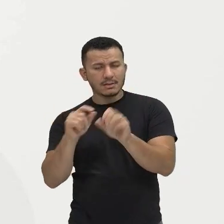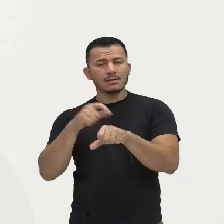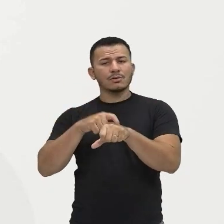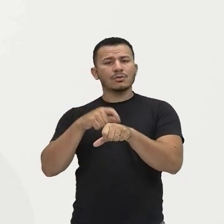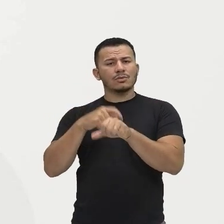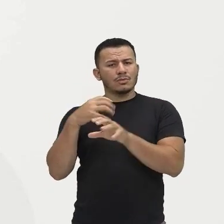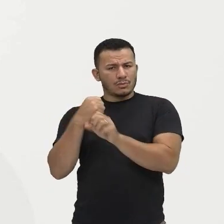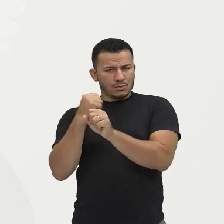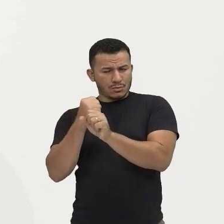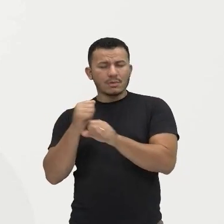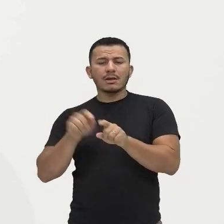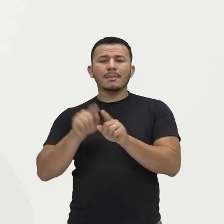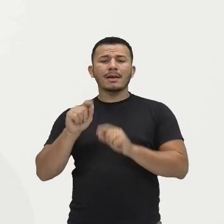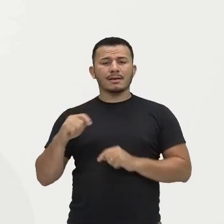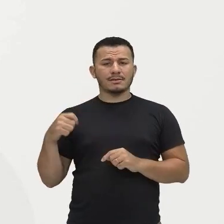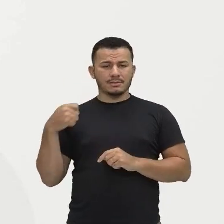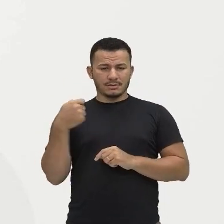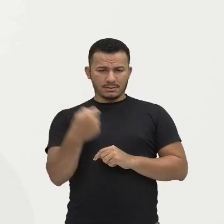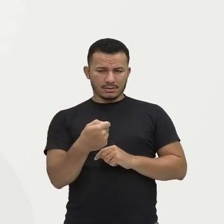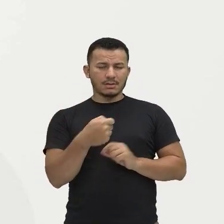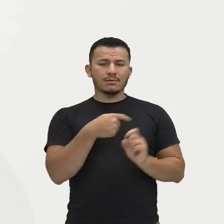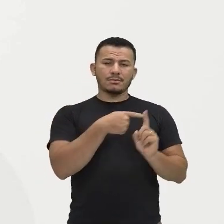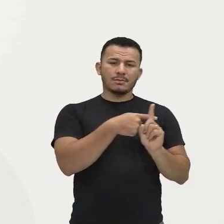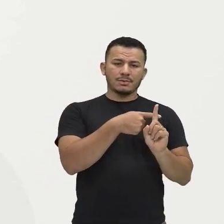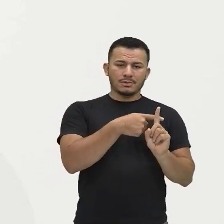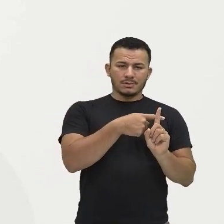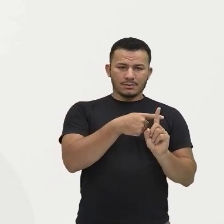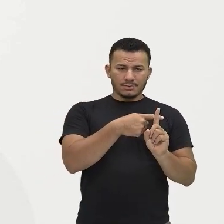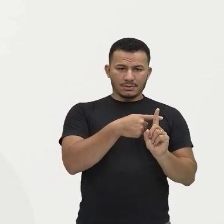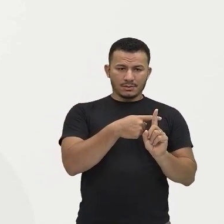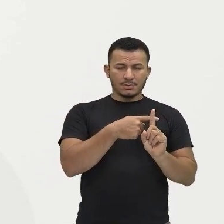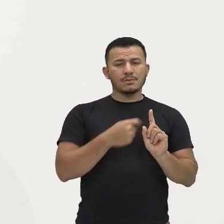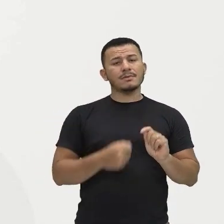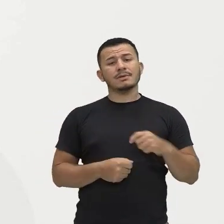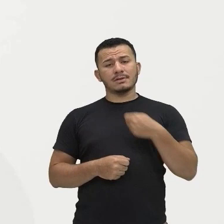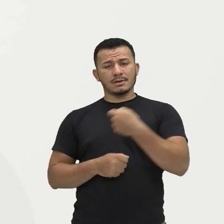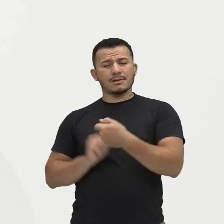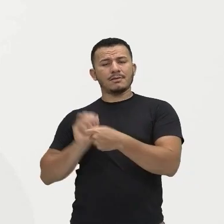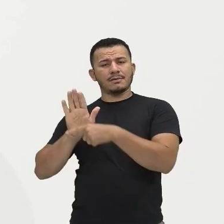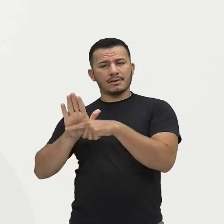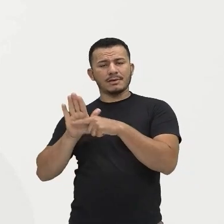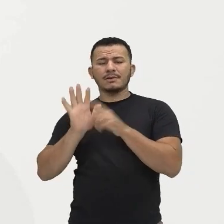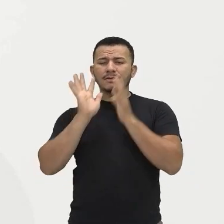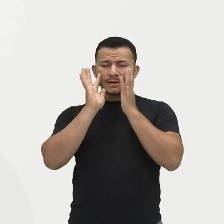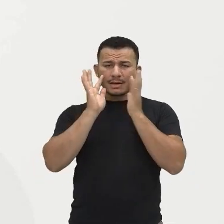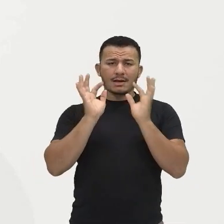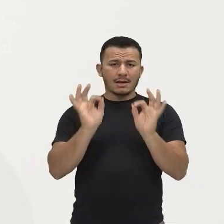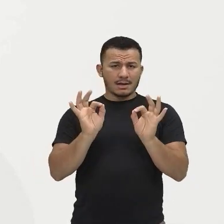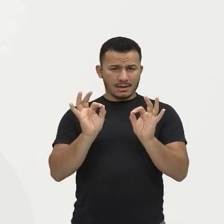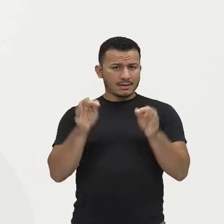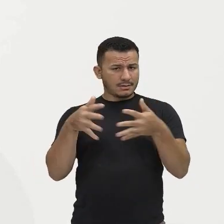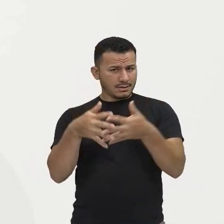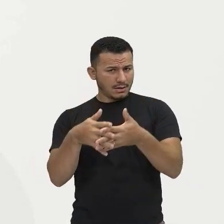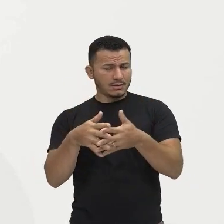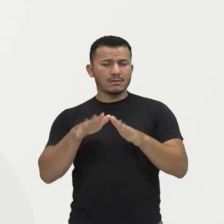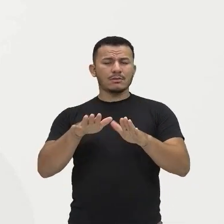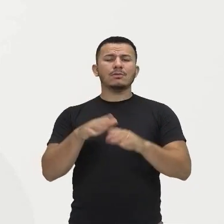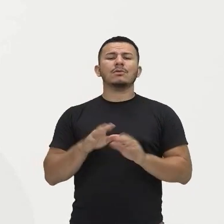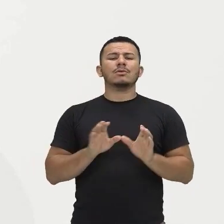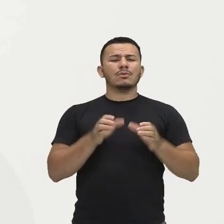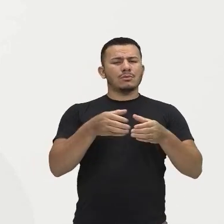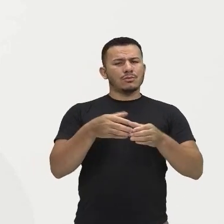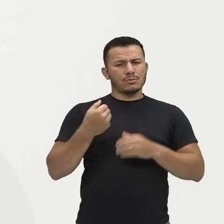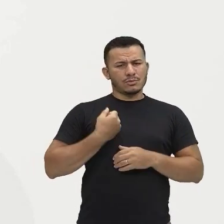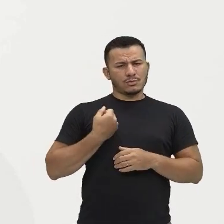o sinal positivo e negativo que os números